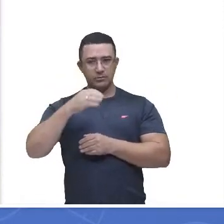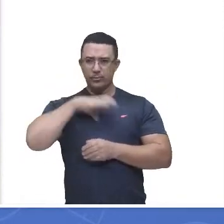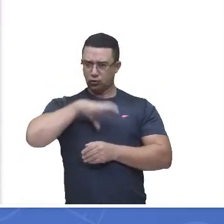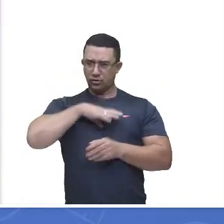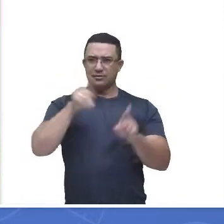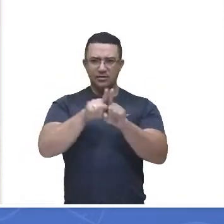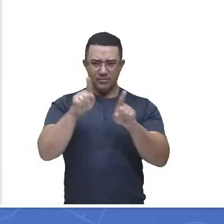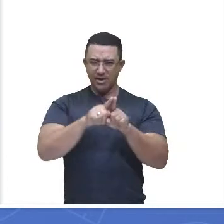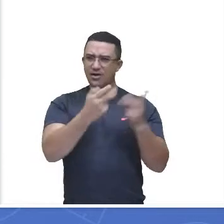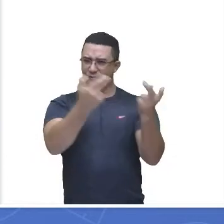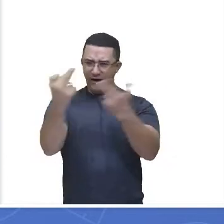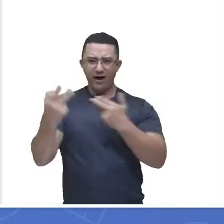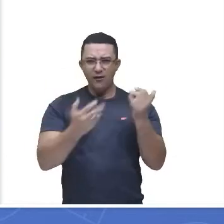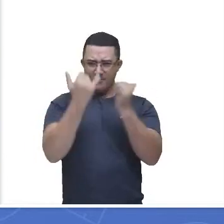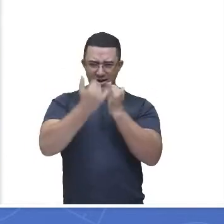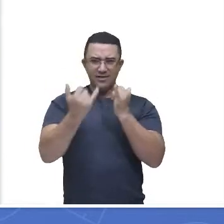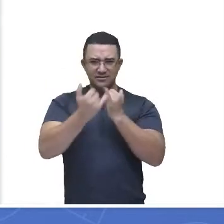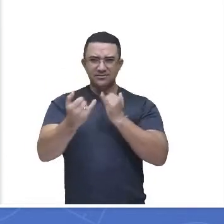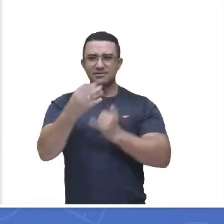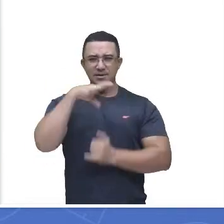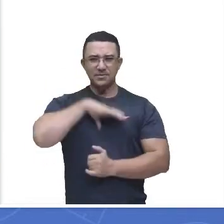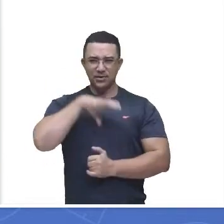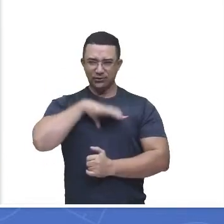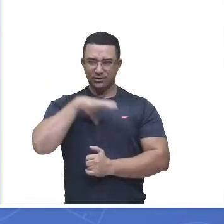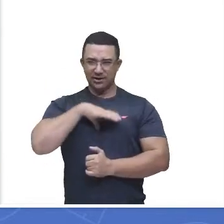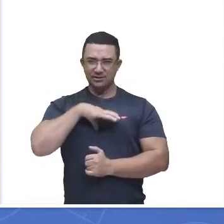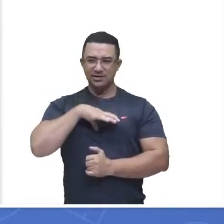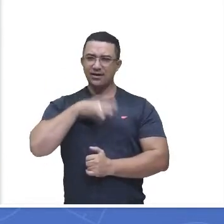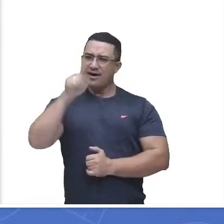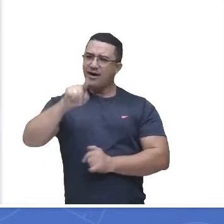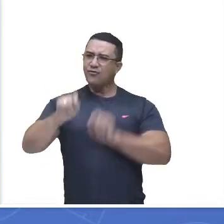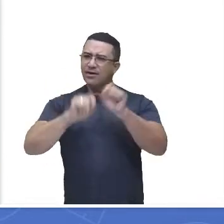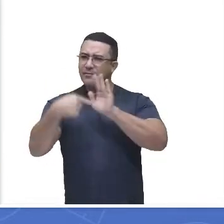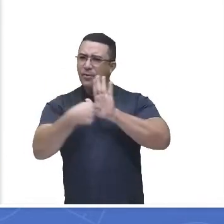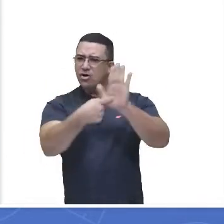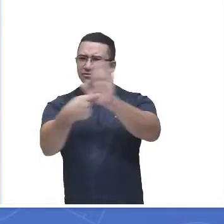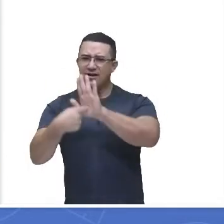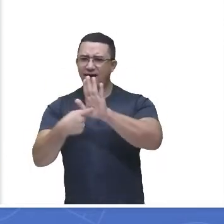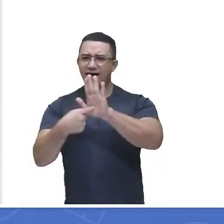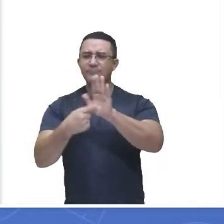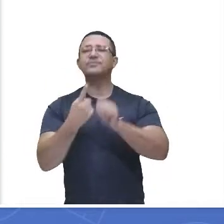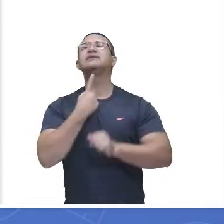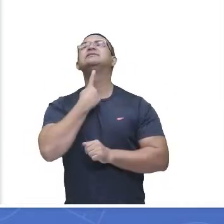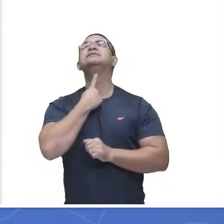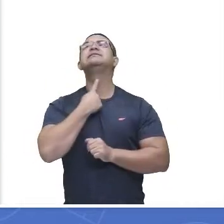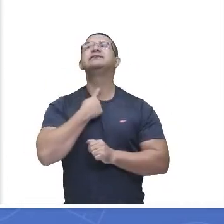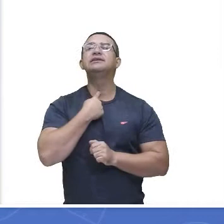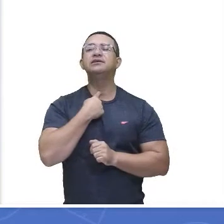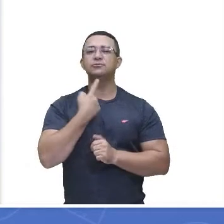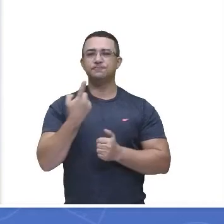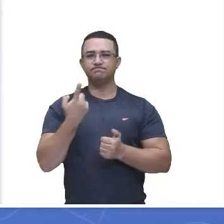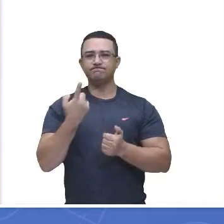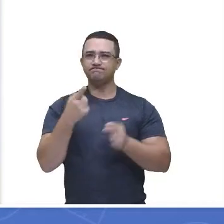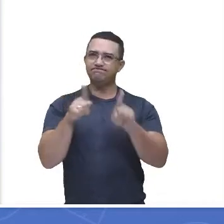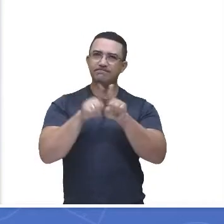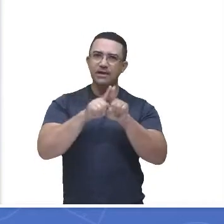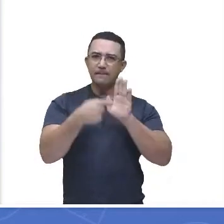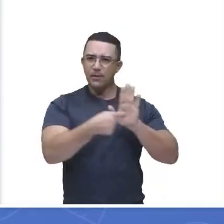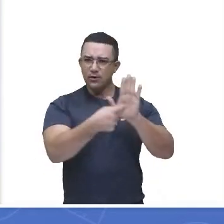os mesmos que nós utilizamos na língua portuguesa, que é para expressar desejos, né?